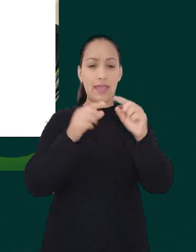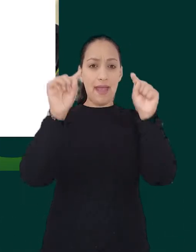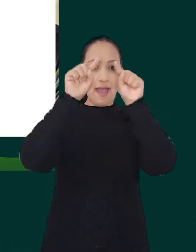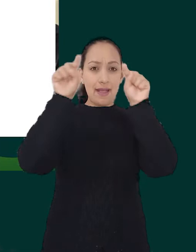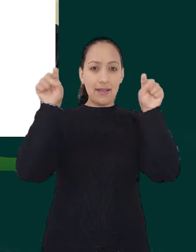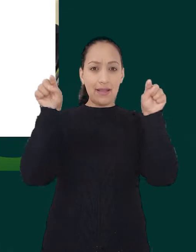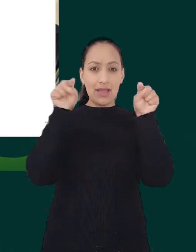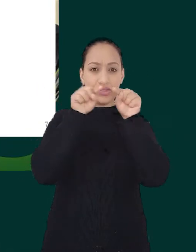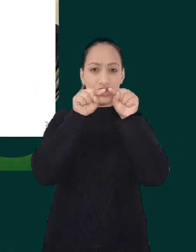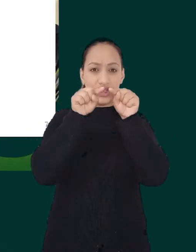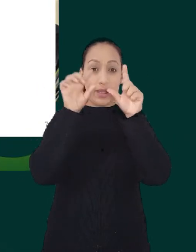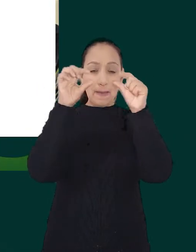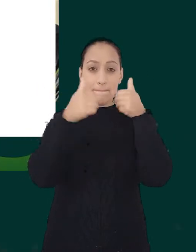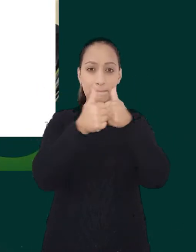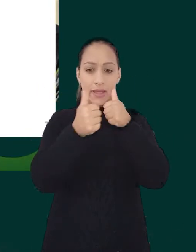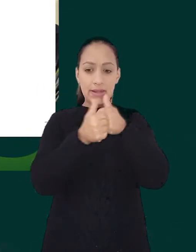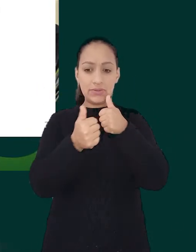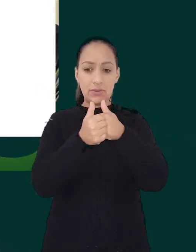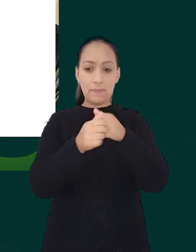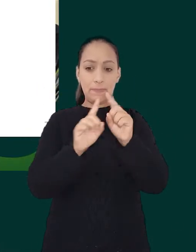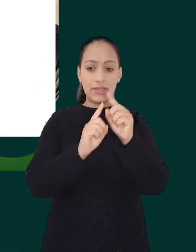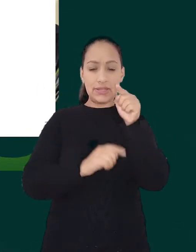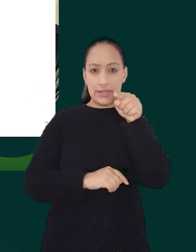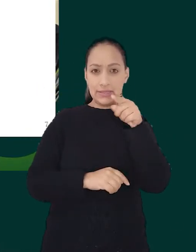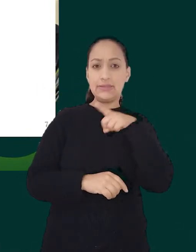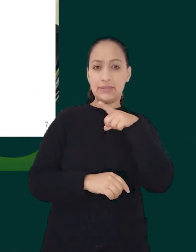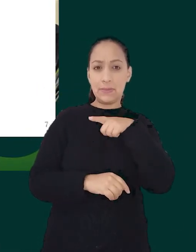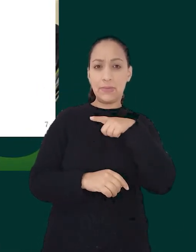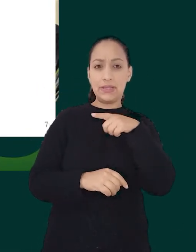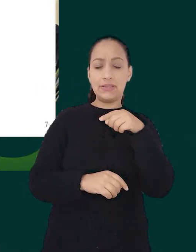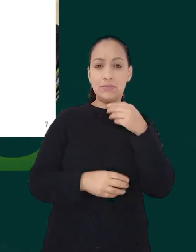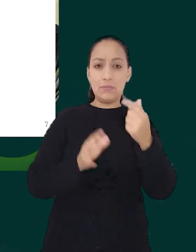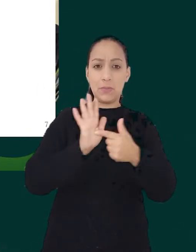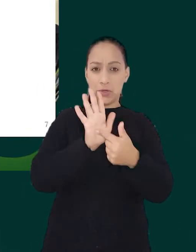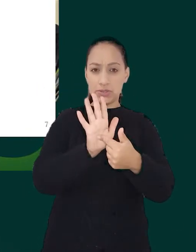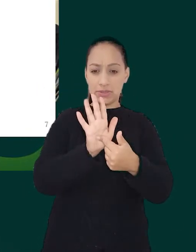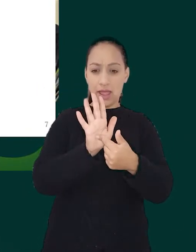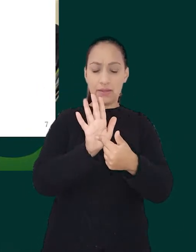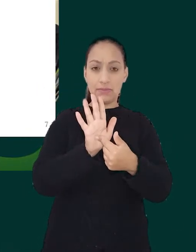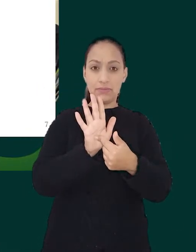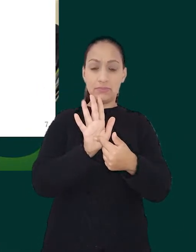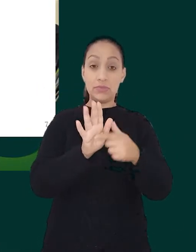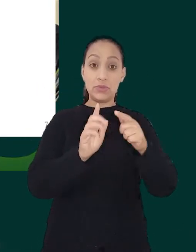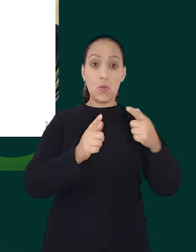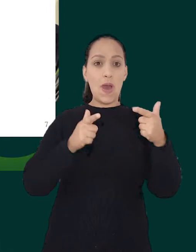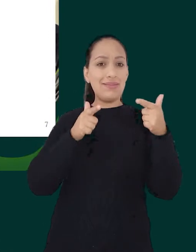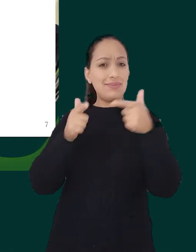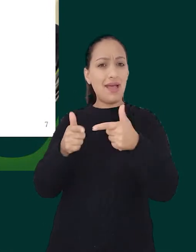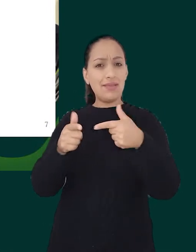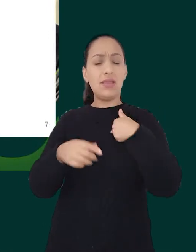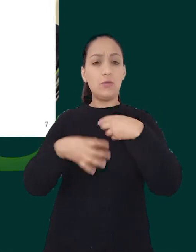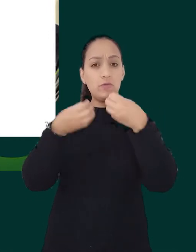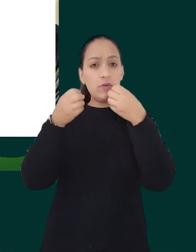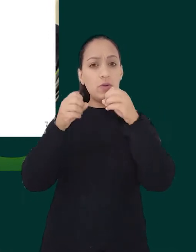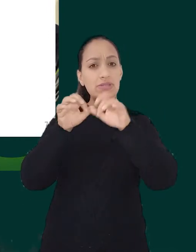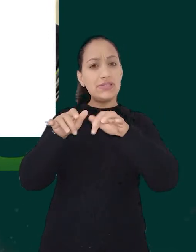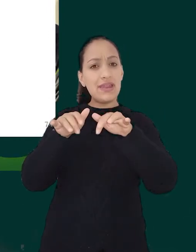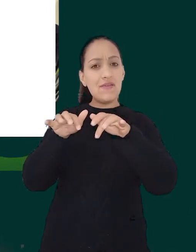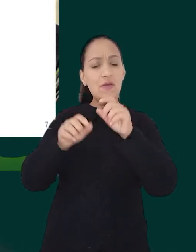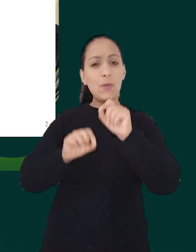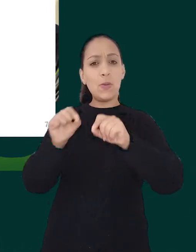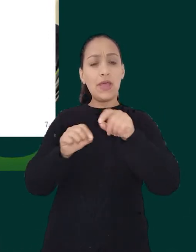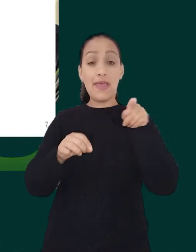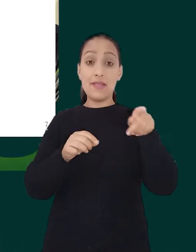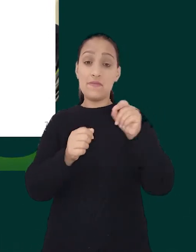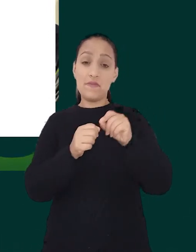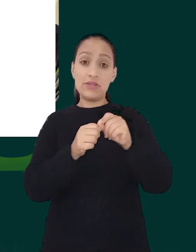próximas, mas ali teria do walk, ele pode ir para o ataque também. E no ataque, eu vou descrever que ele vai fazer